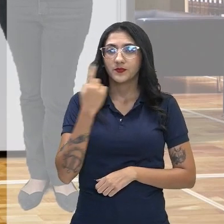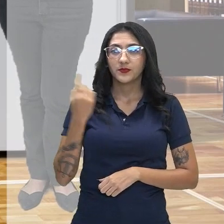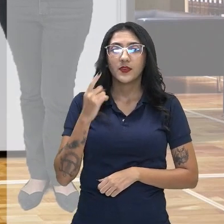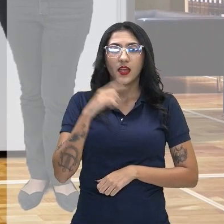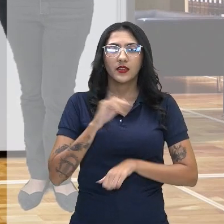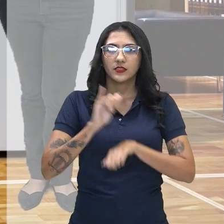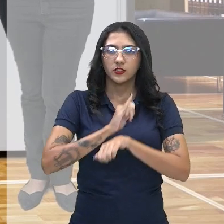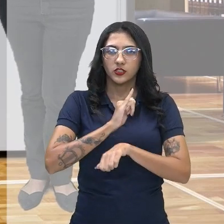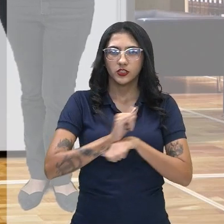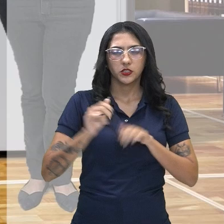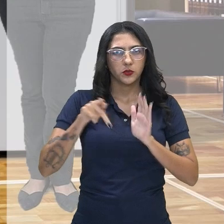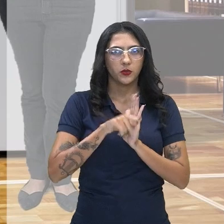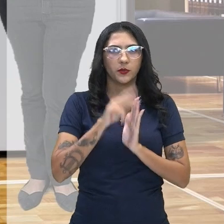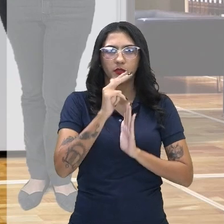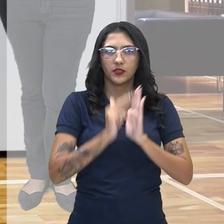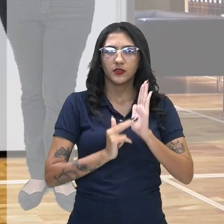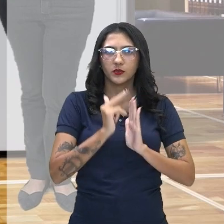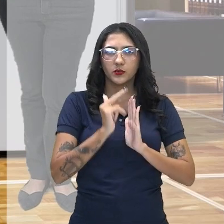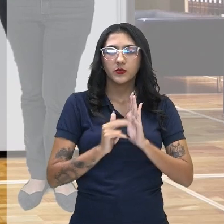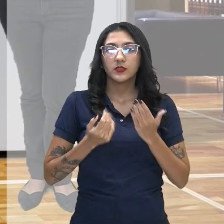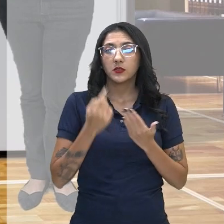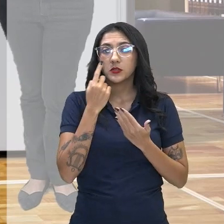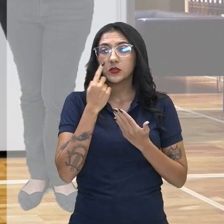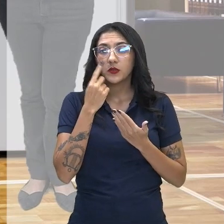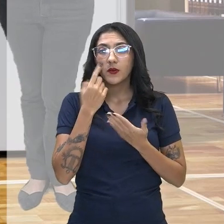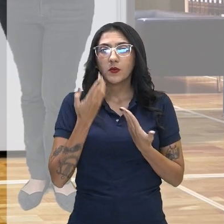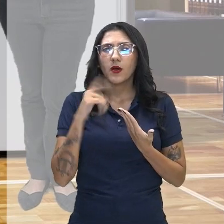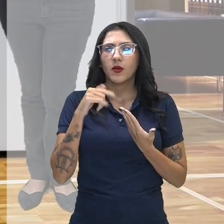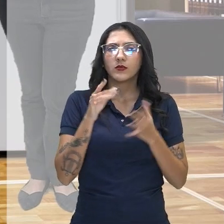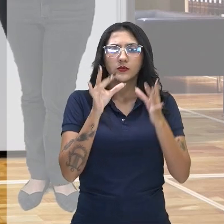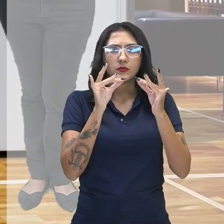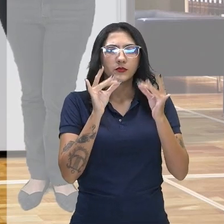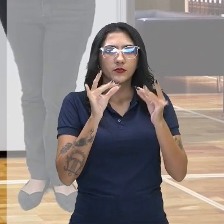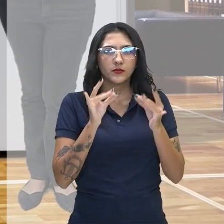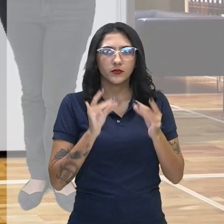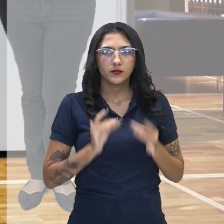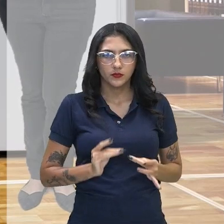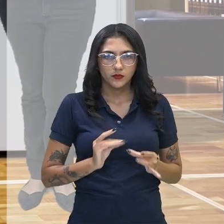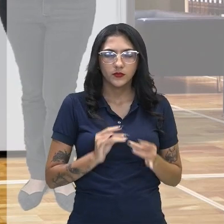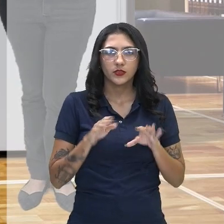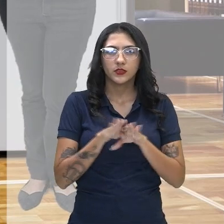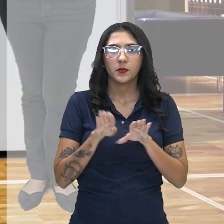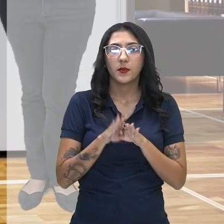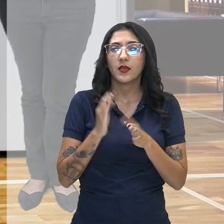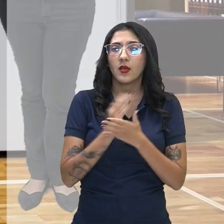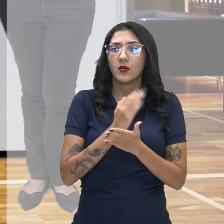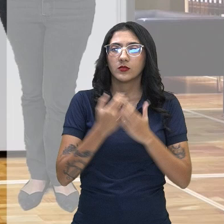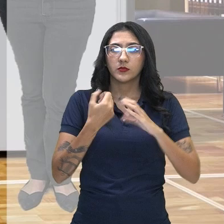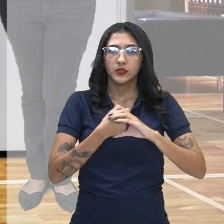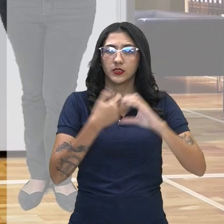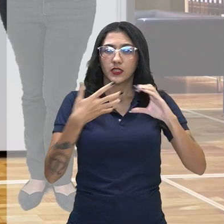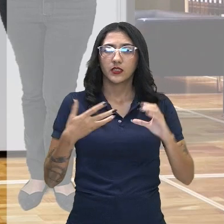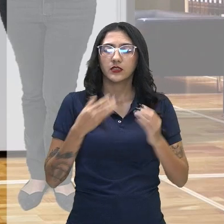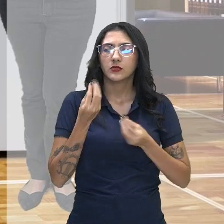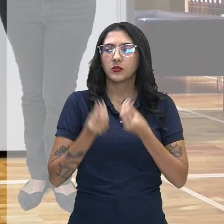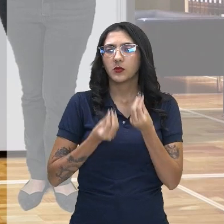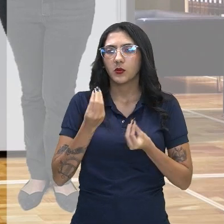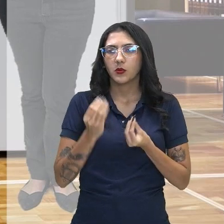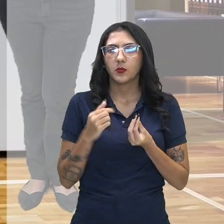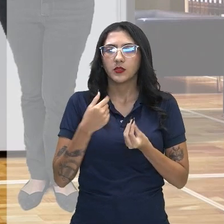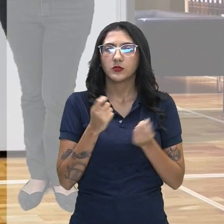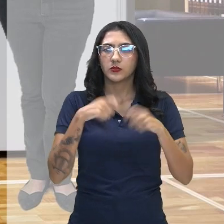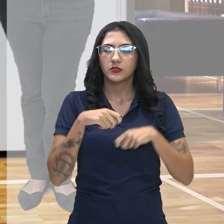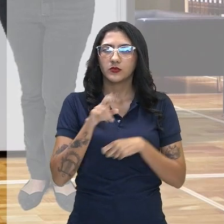estratégia de leitura. Então, nós vamos ver a definição dela, características e como a gente pode utilizar, né, dentro